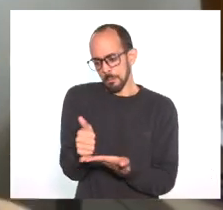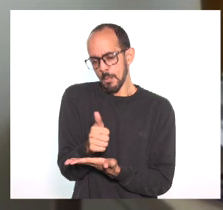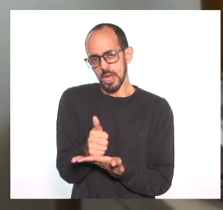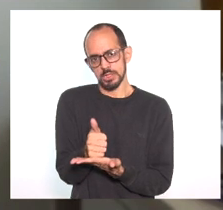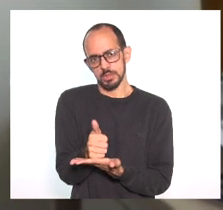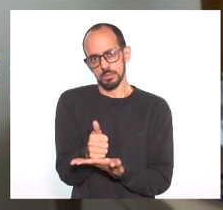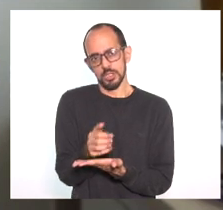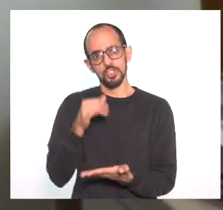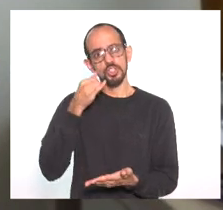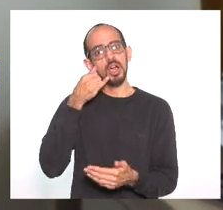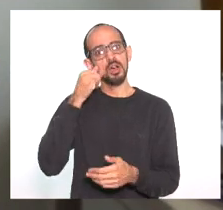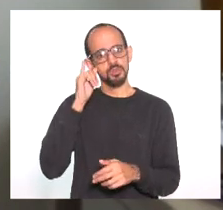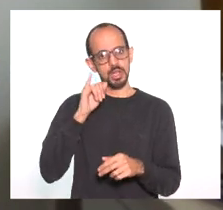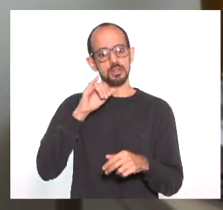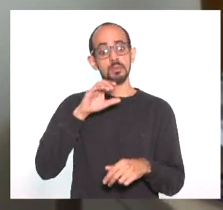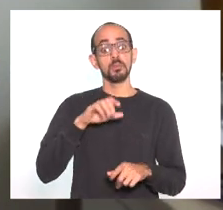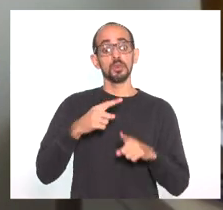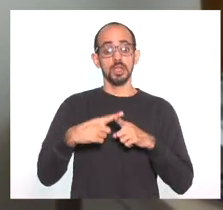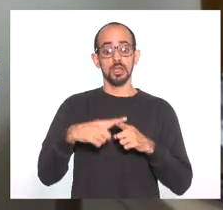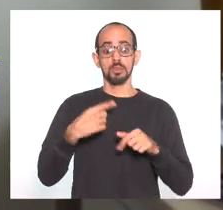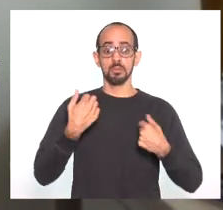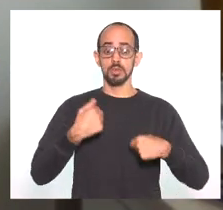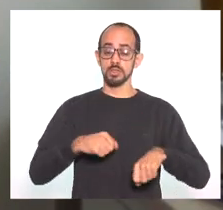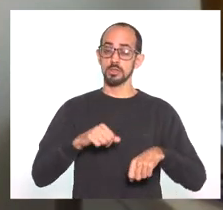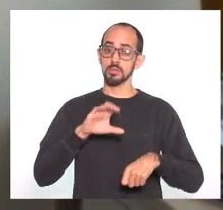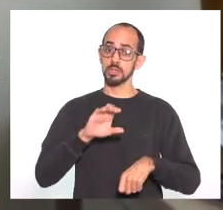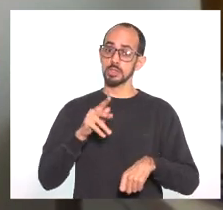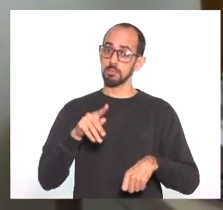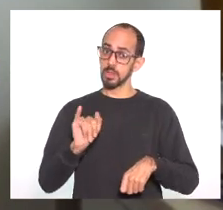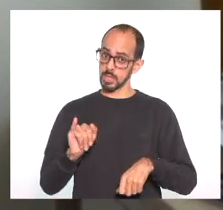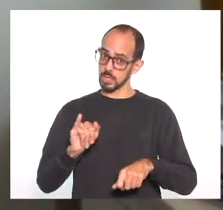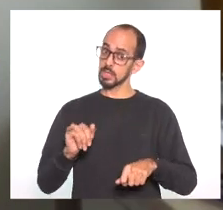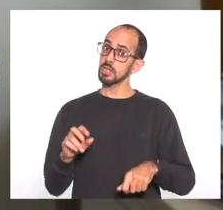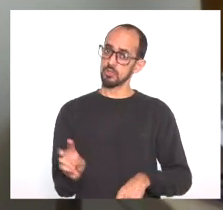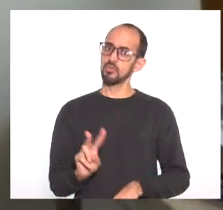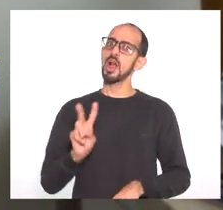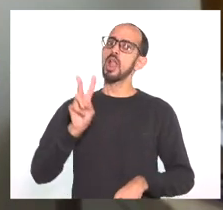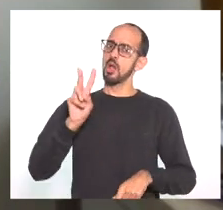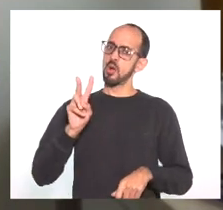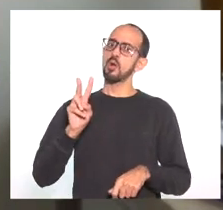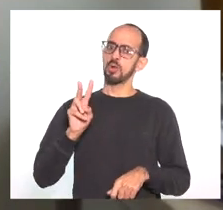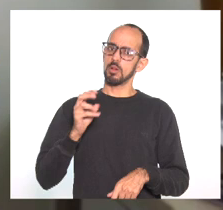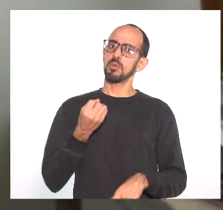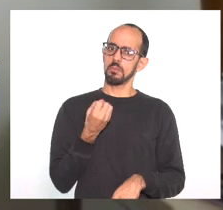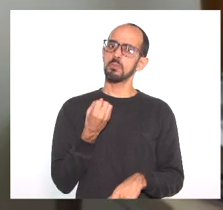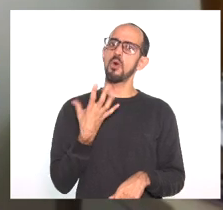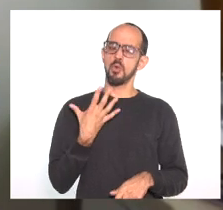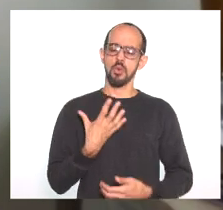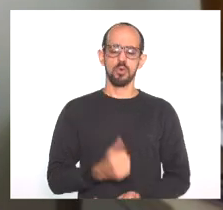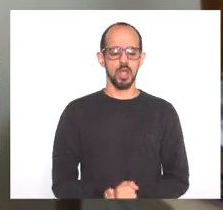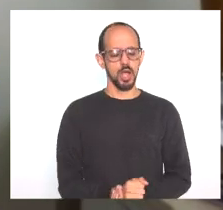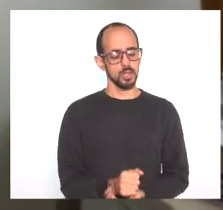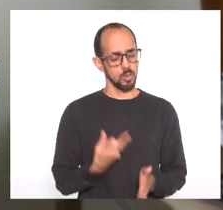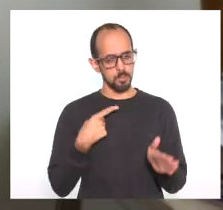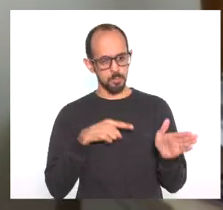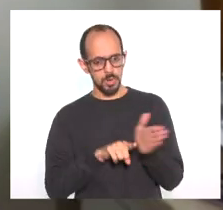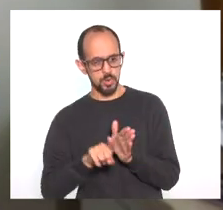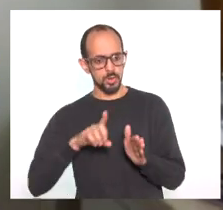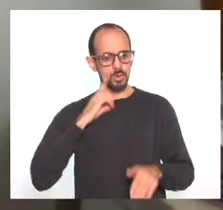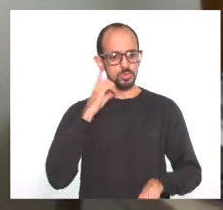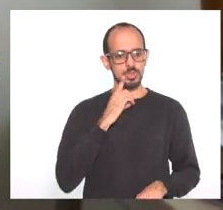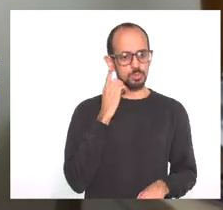que eu acho que vale a pena ou não, eu acho que não vale a pena. Então, perguntaria aos senhores deputados